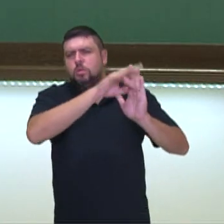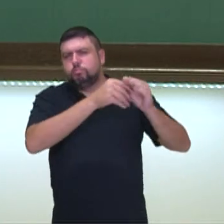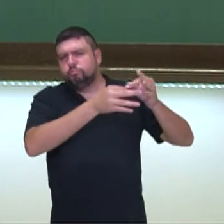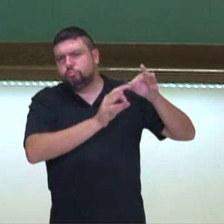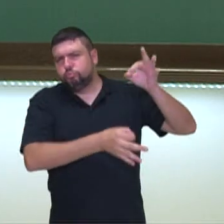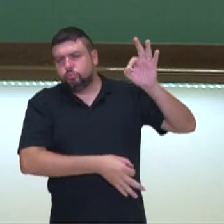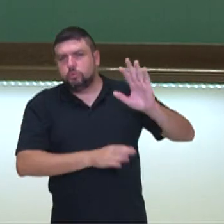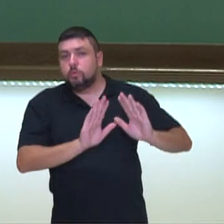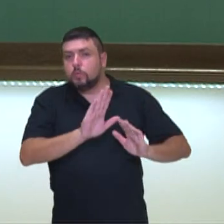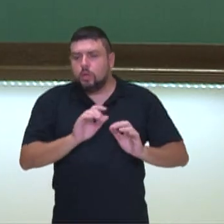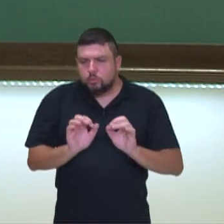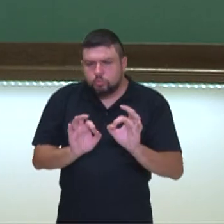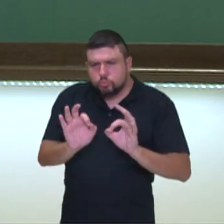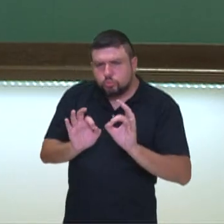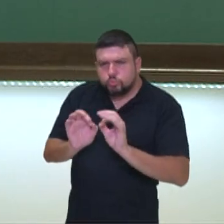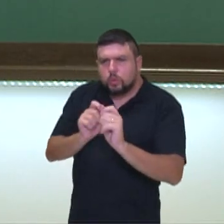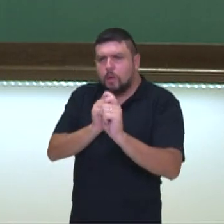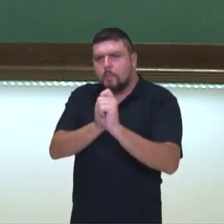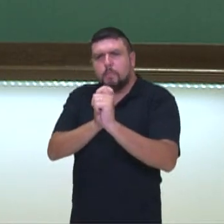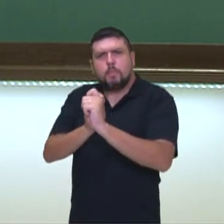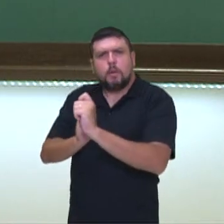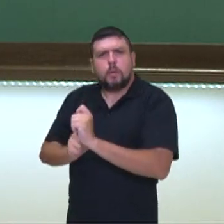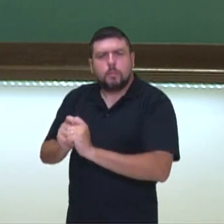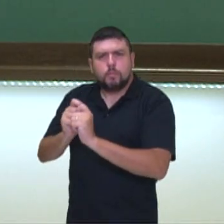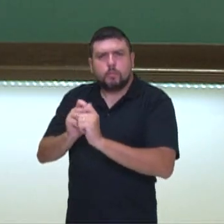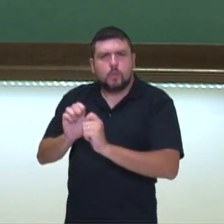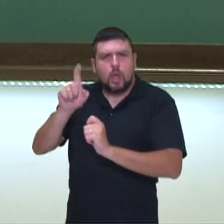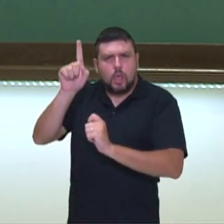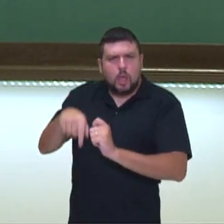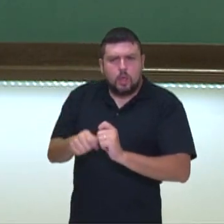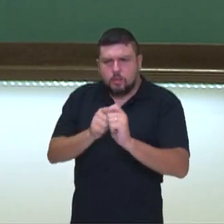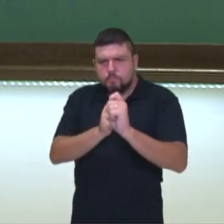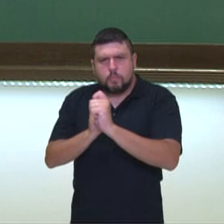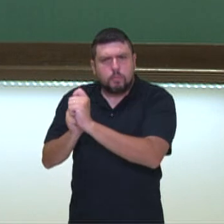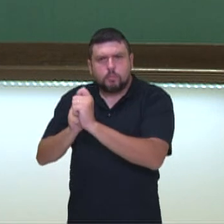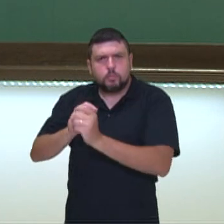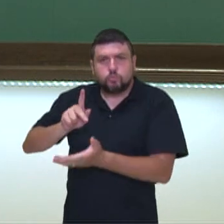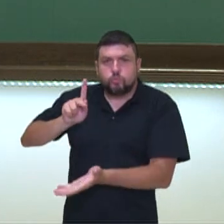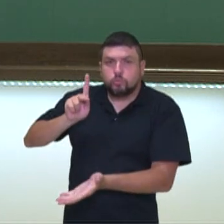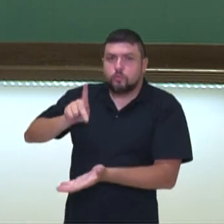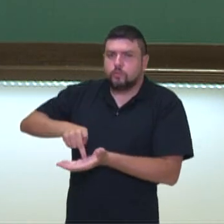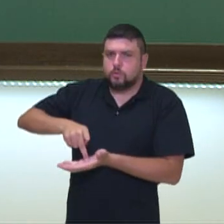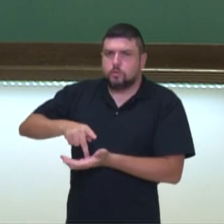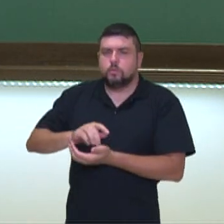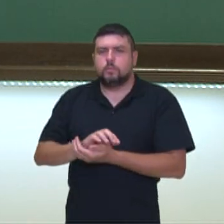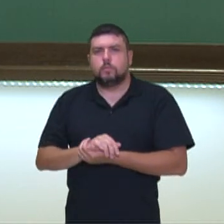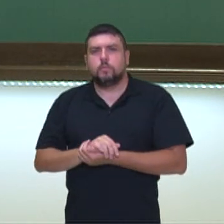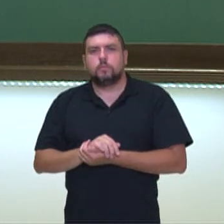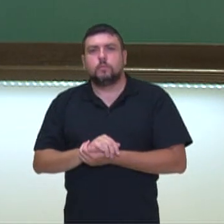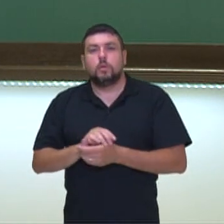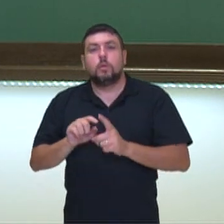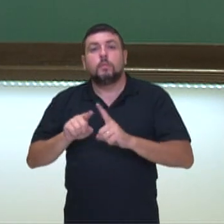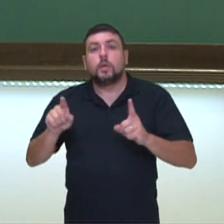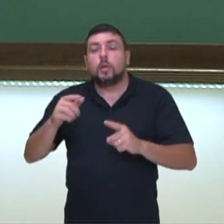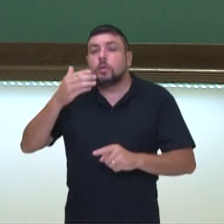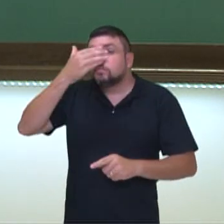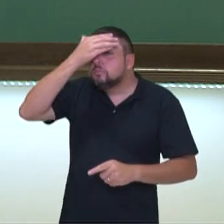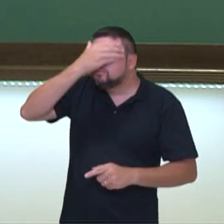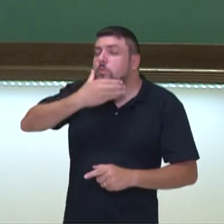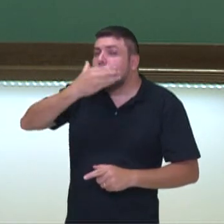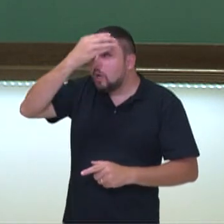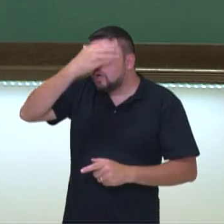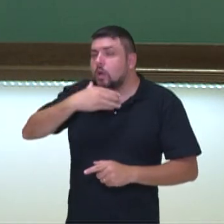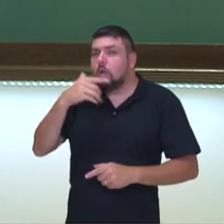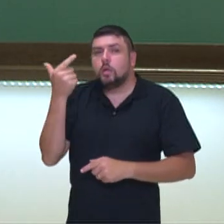trabalha com escultura. E são esculturas realistas no que diz respeito à sua proporção, mas elas não têm rosto, uma escultura